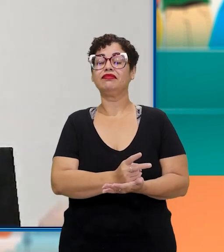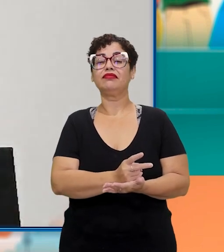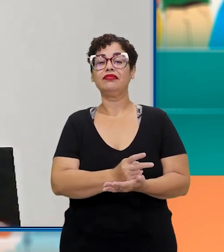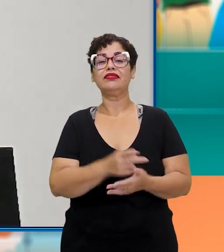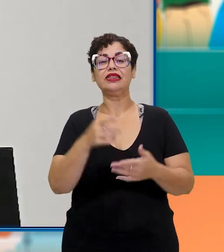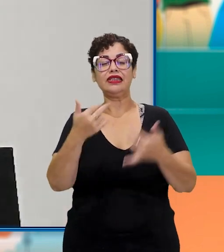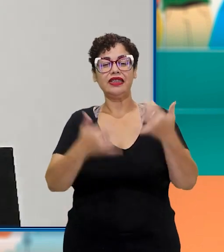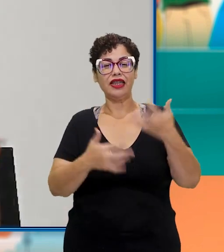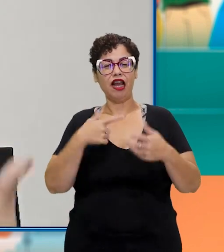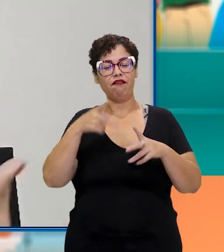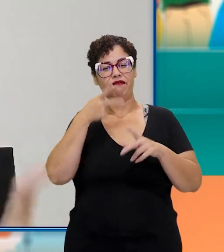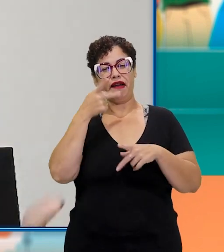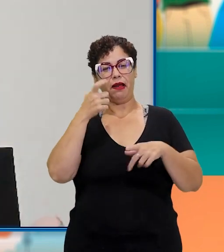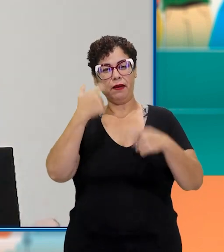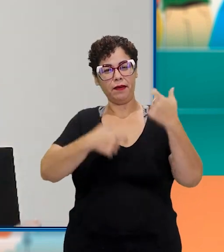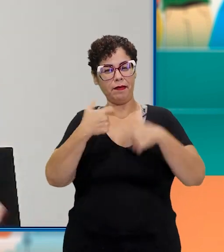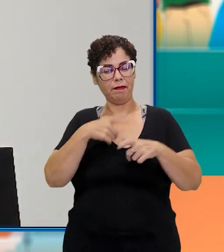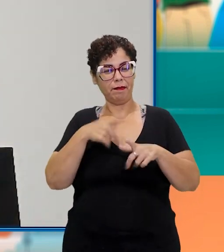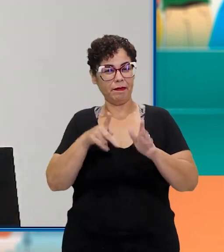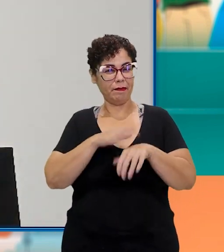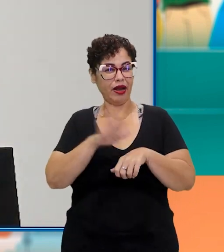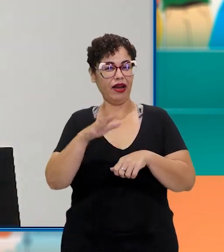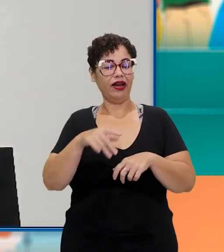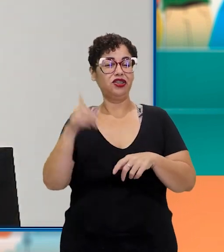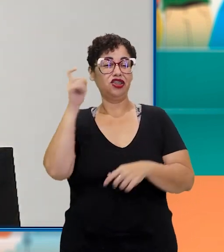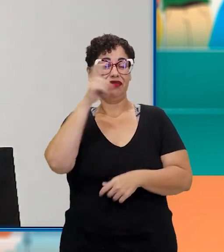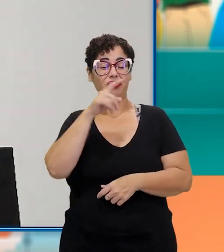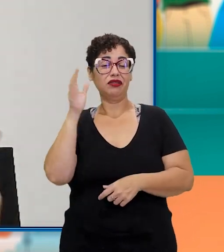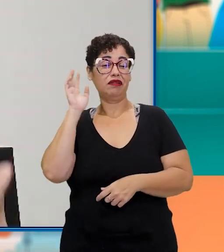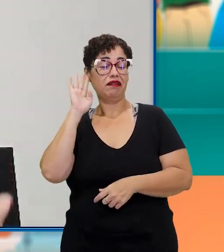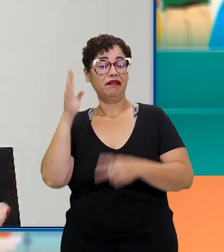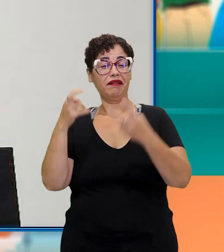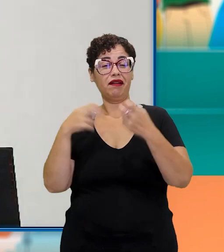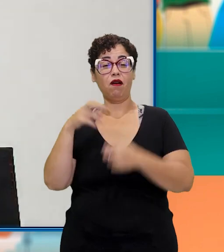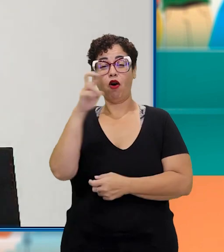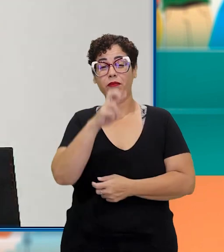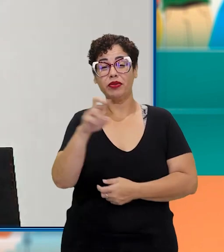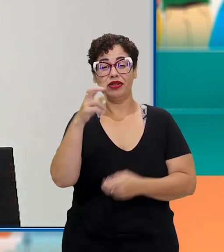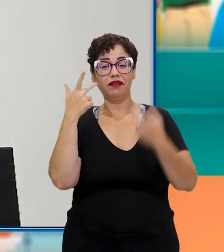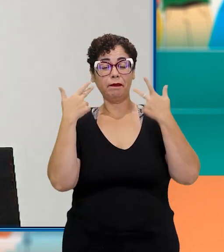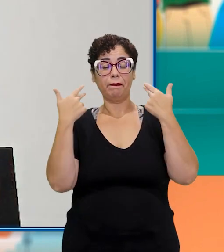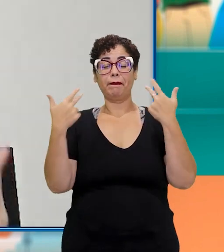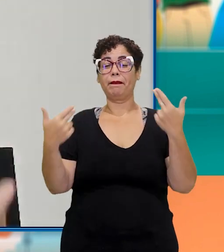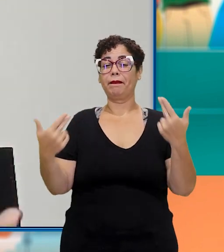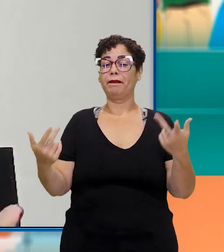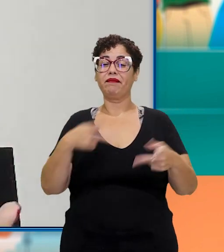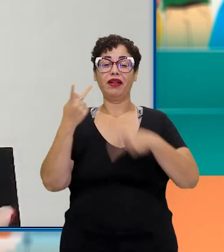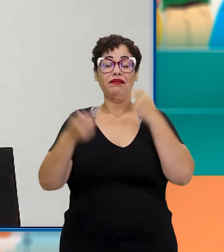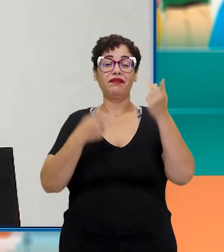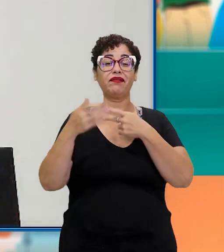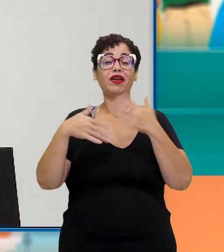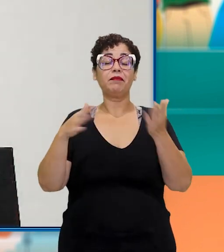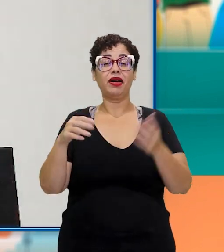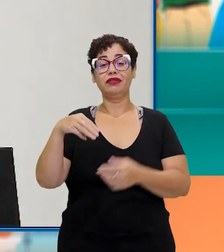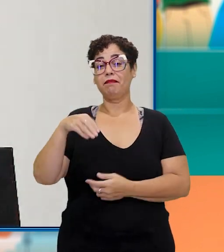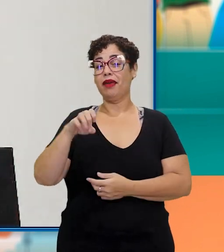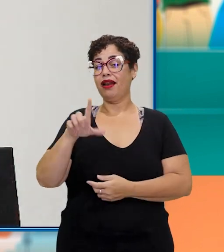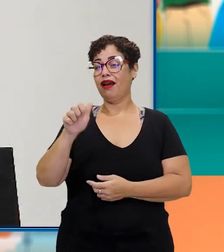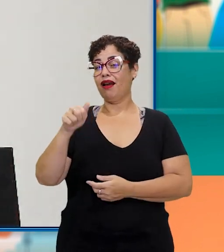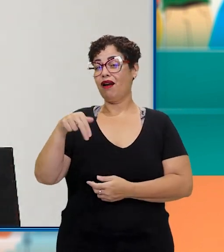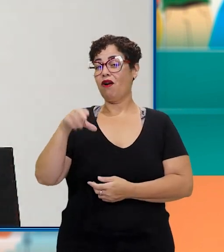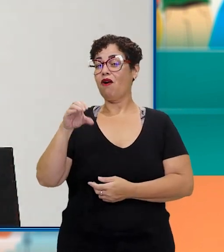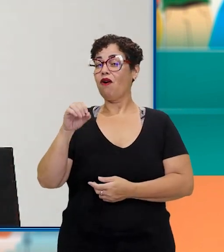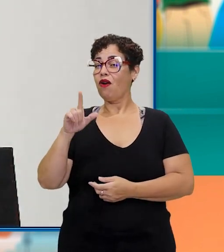Além disso, como fala muito de si mesmo, tem como desafio também aprender a ouvir e observar com mais profundidade.